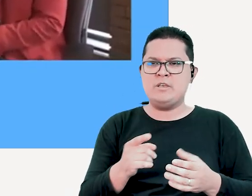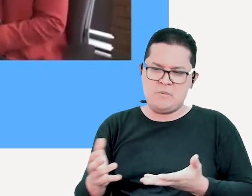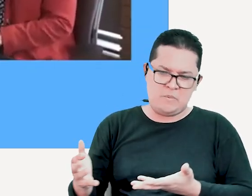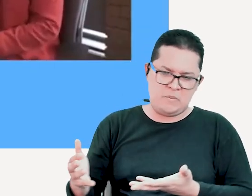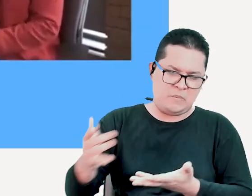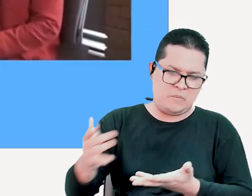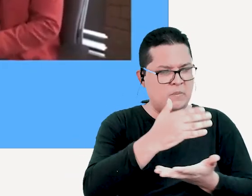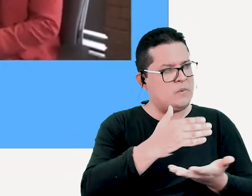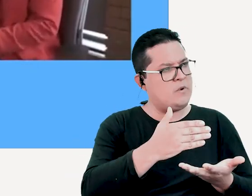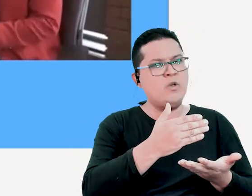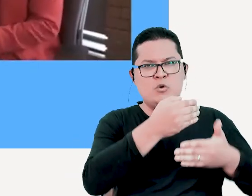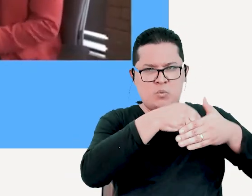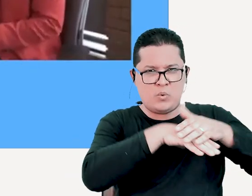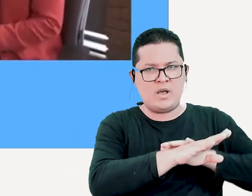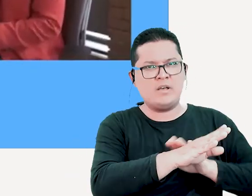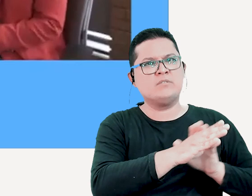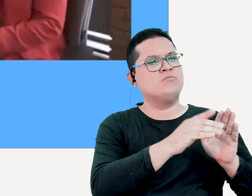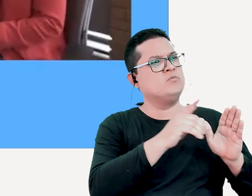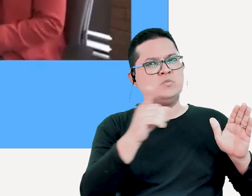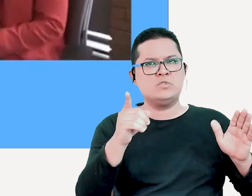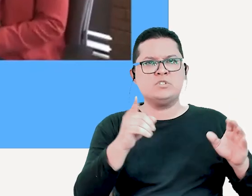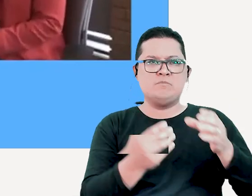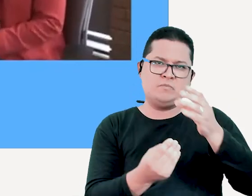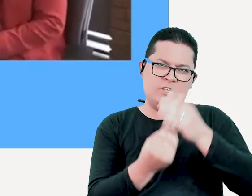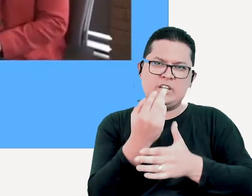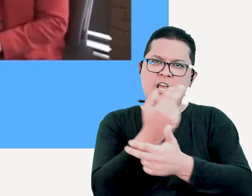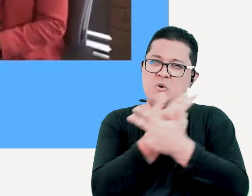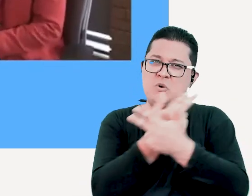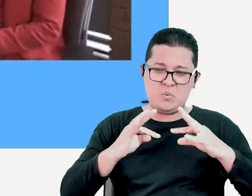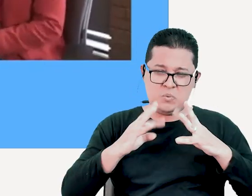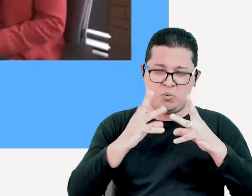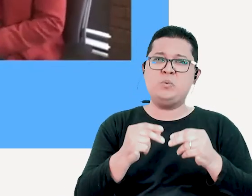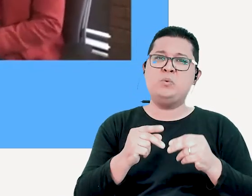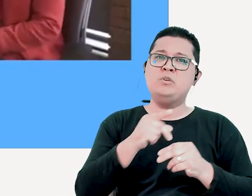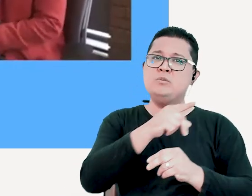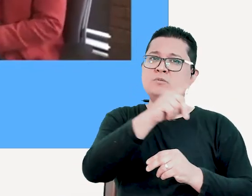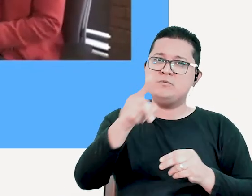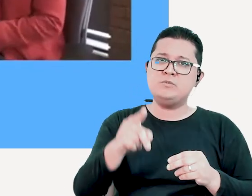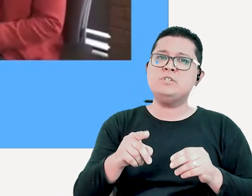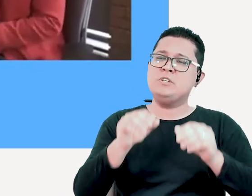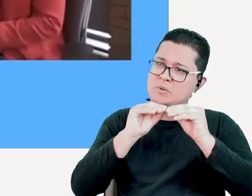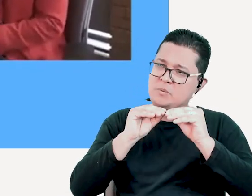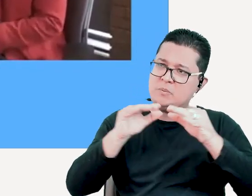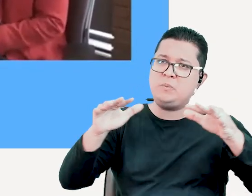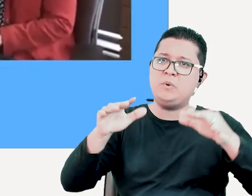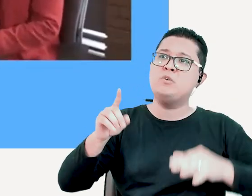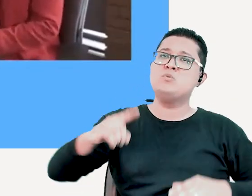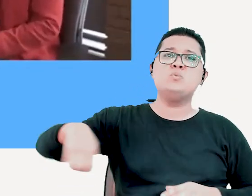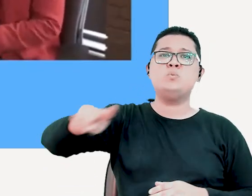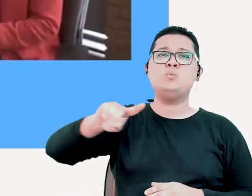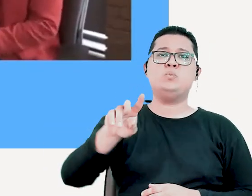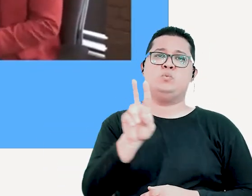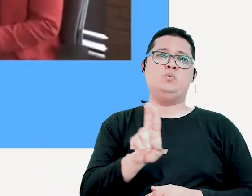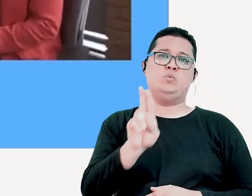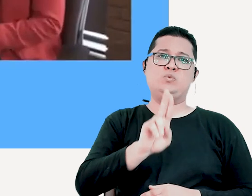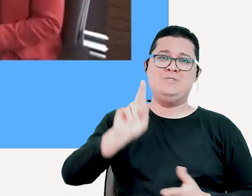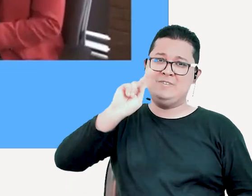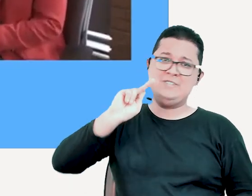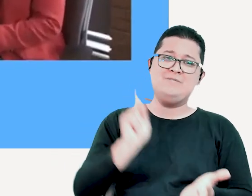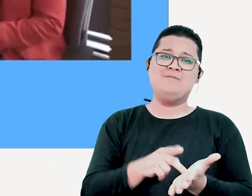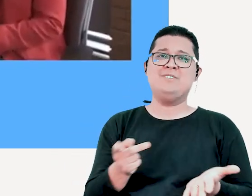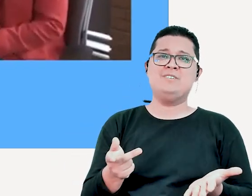né? Para quê? Para que a gente possa divulgar, para as pessoas poderem usar de fato, né? Então, essa parte de divulgação